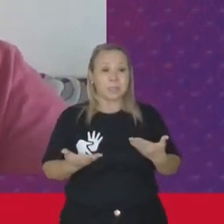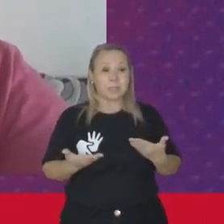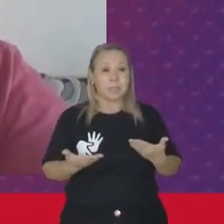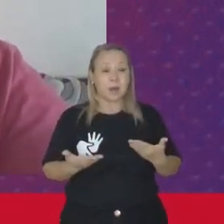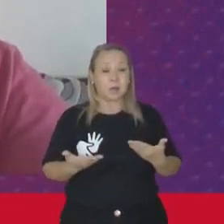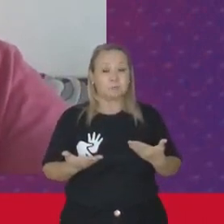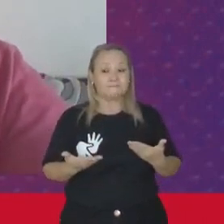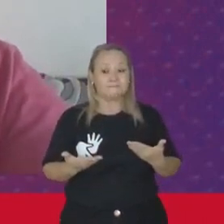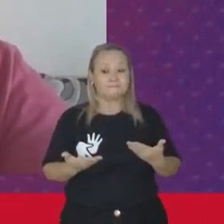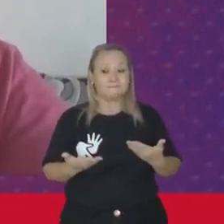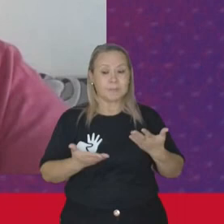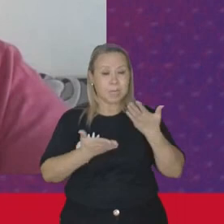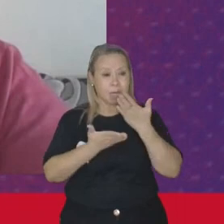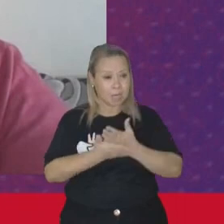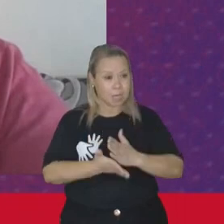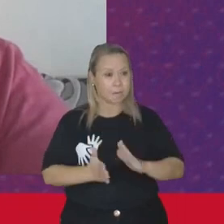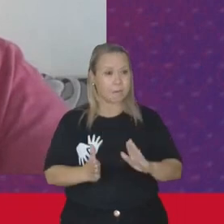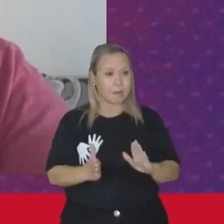digamos,